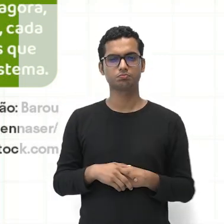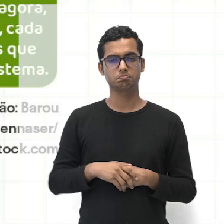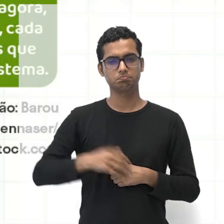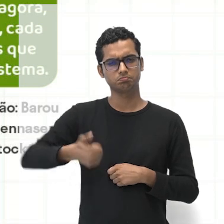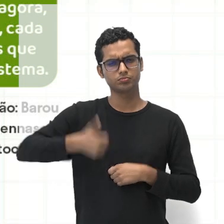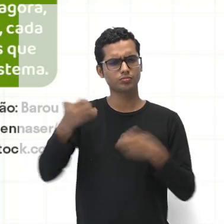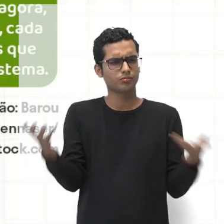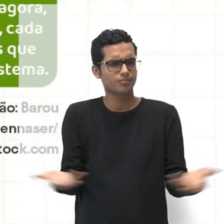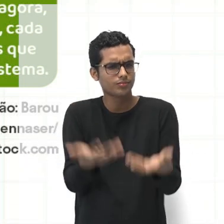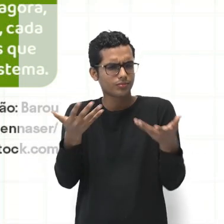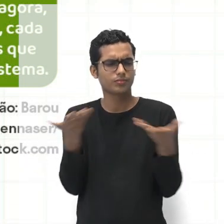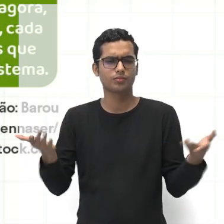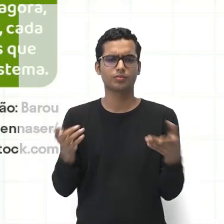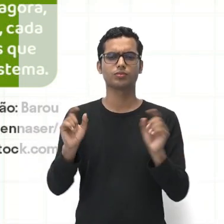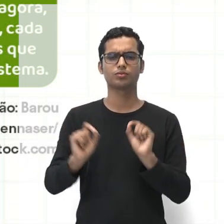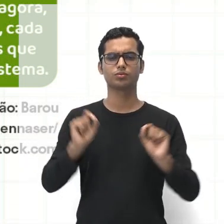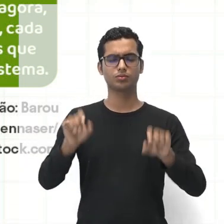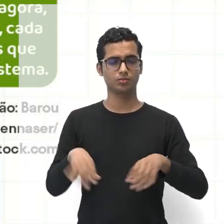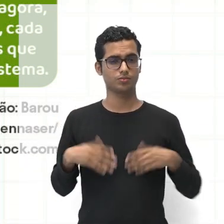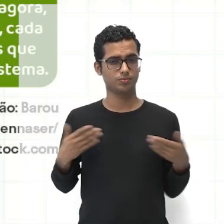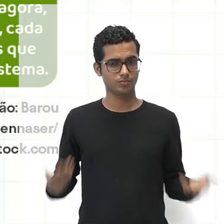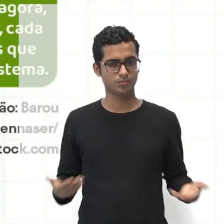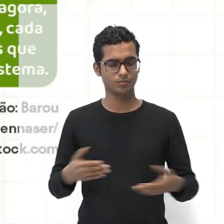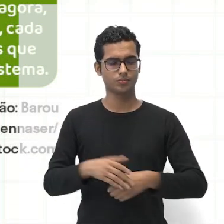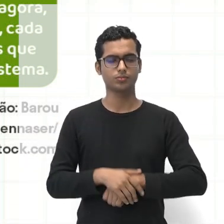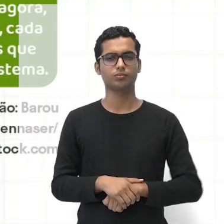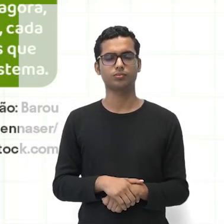estímulo, que é a